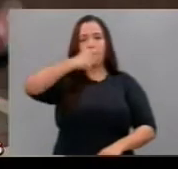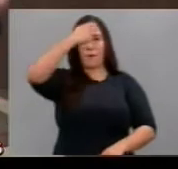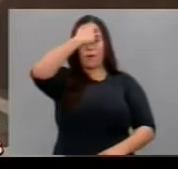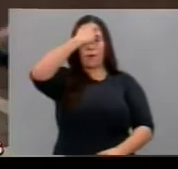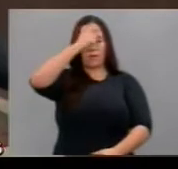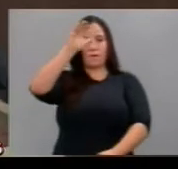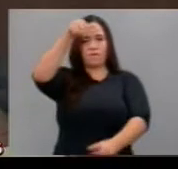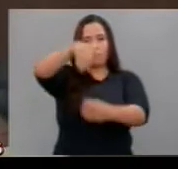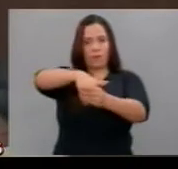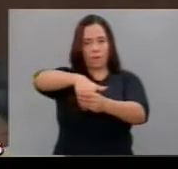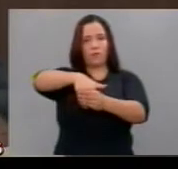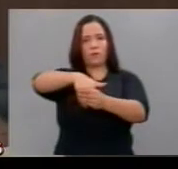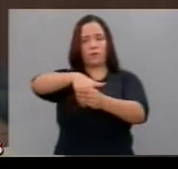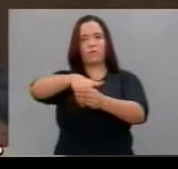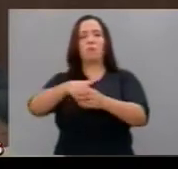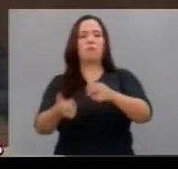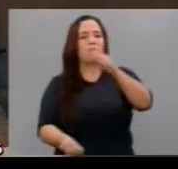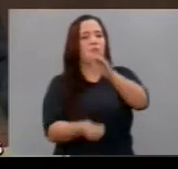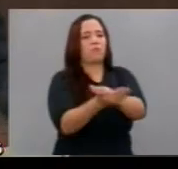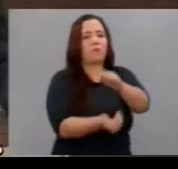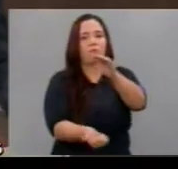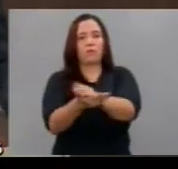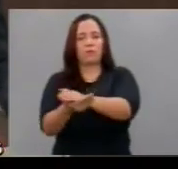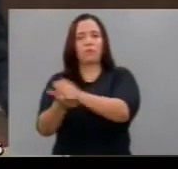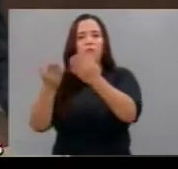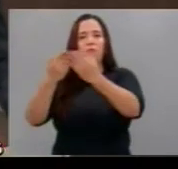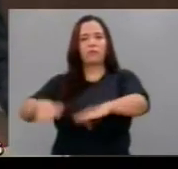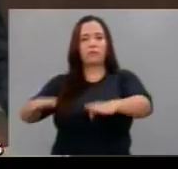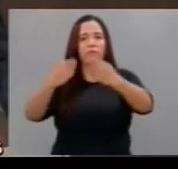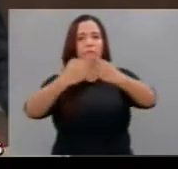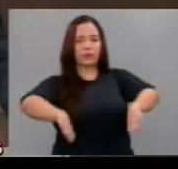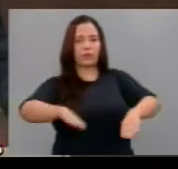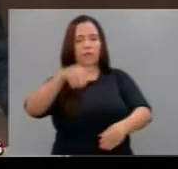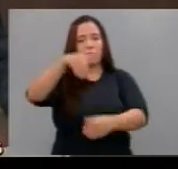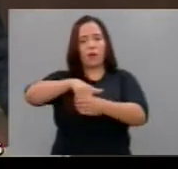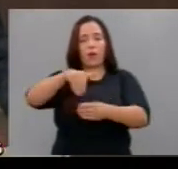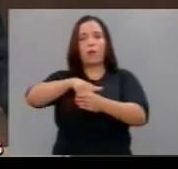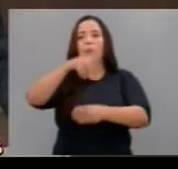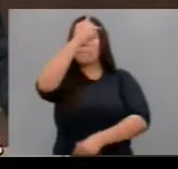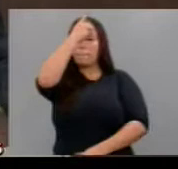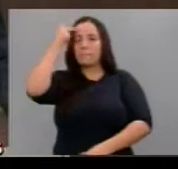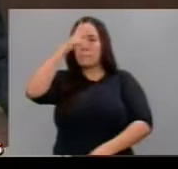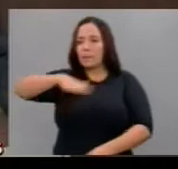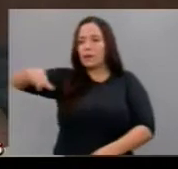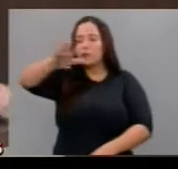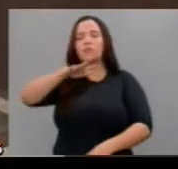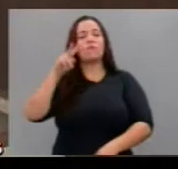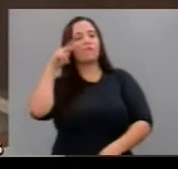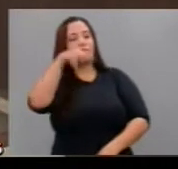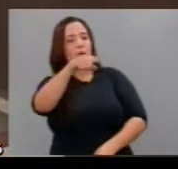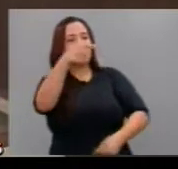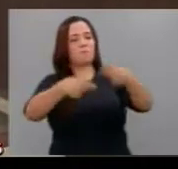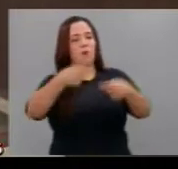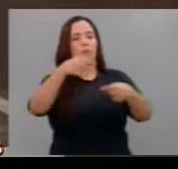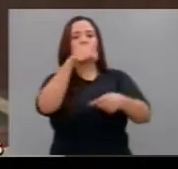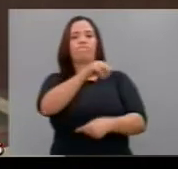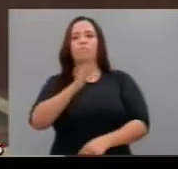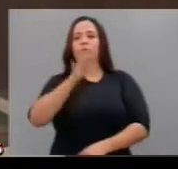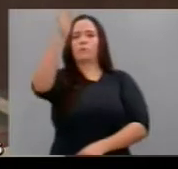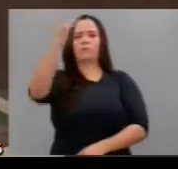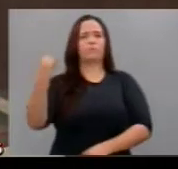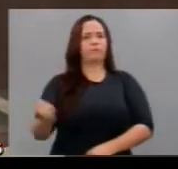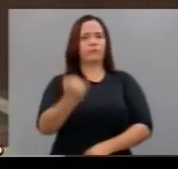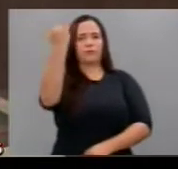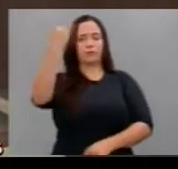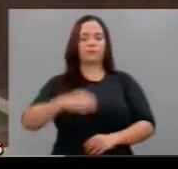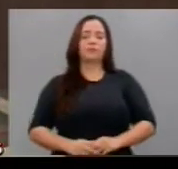econômico não mais compre votos, em que as pessoas vejam na política, sobretudo, a construção do seu futuro. E